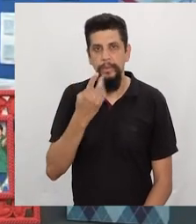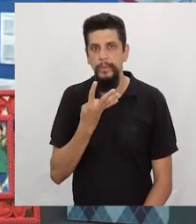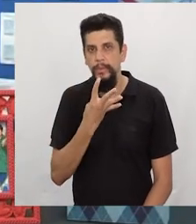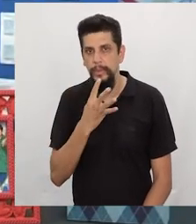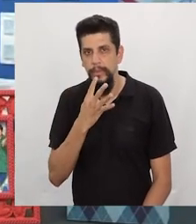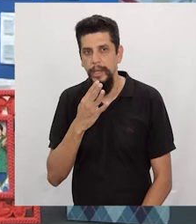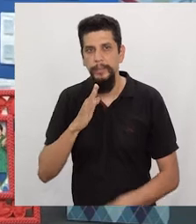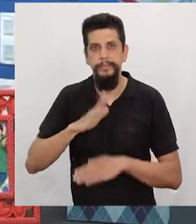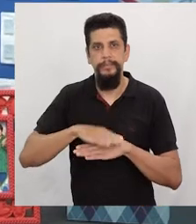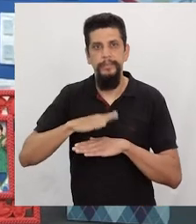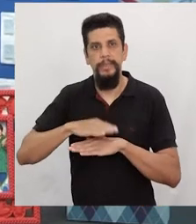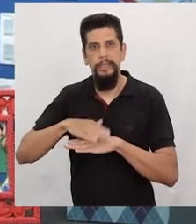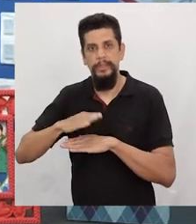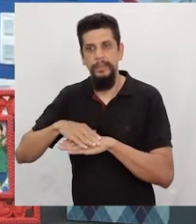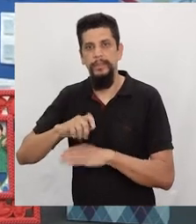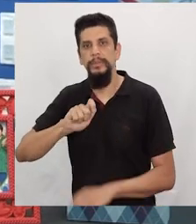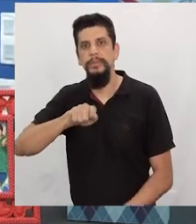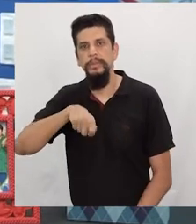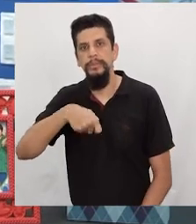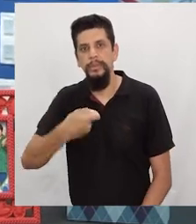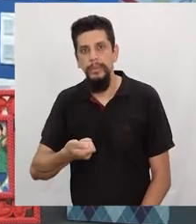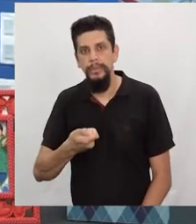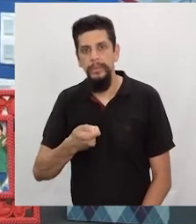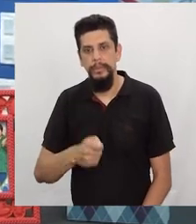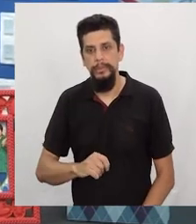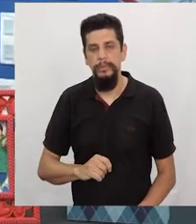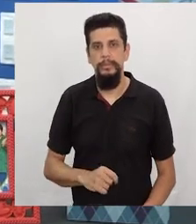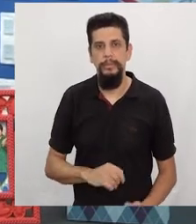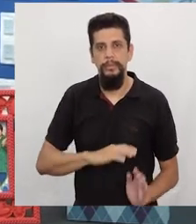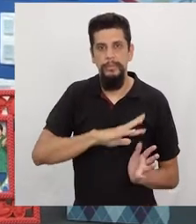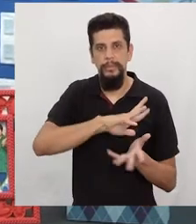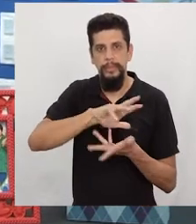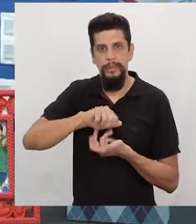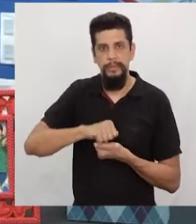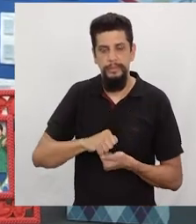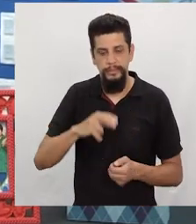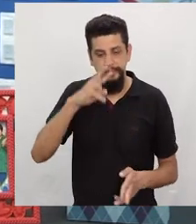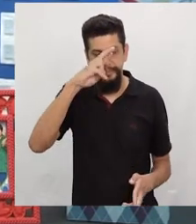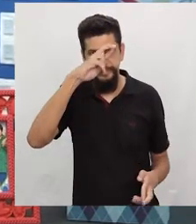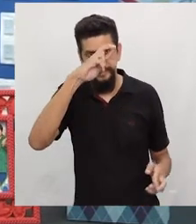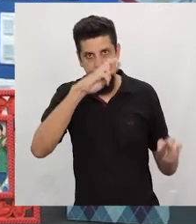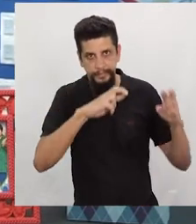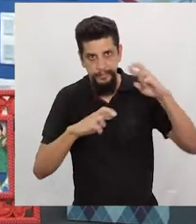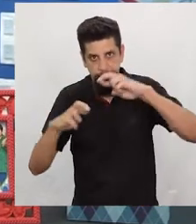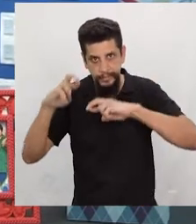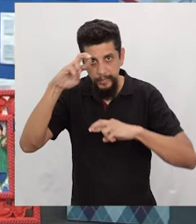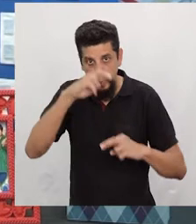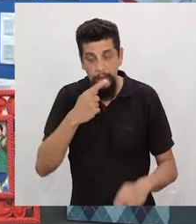um pouco mais sobre este universo dos detetives? Olha só!